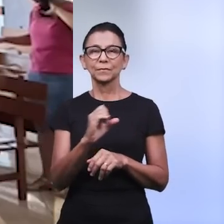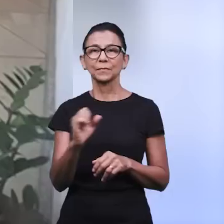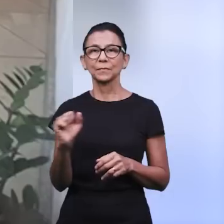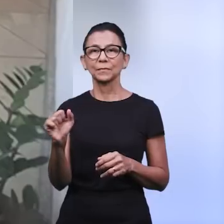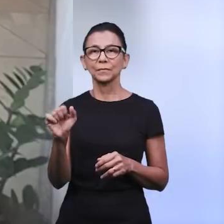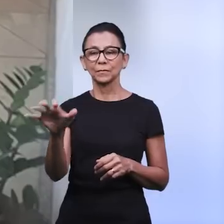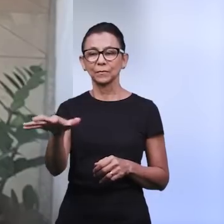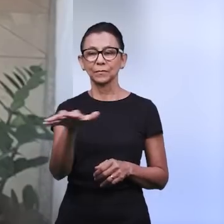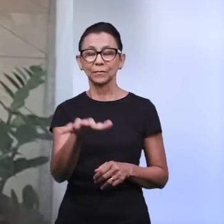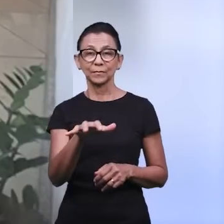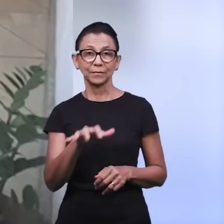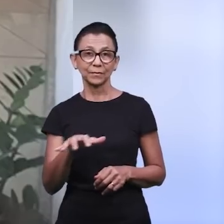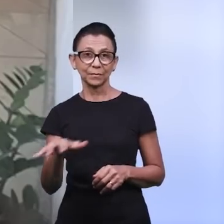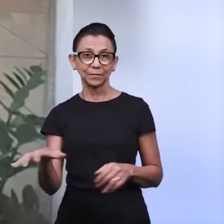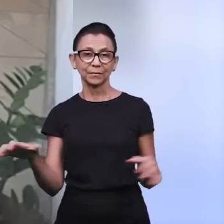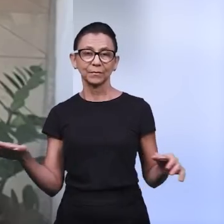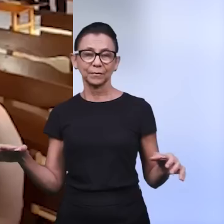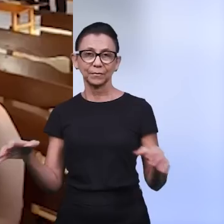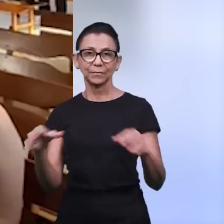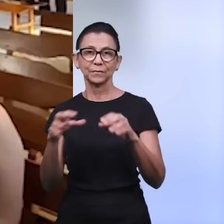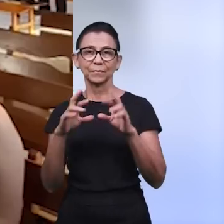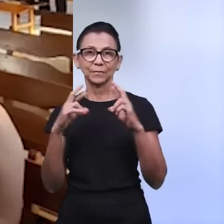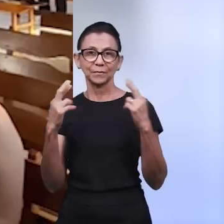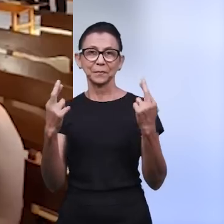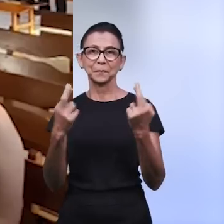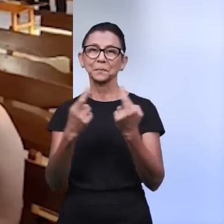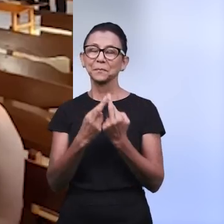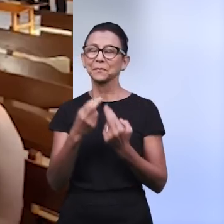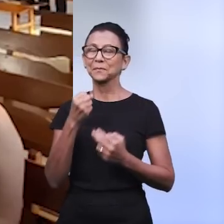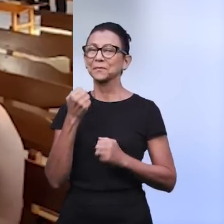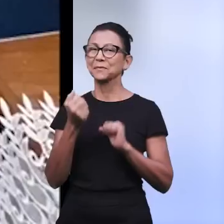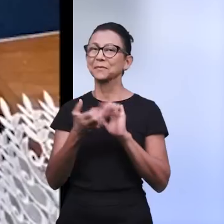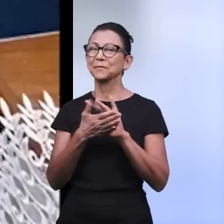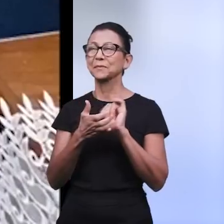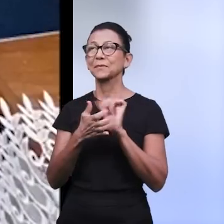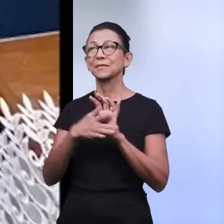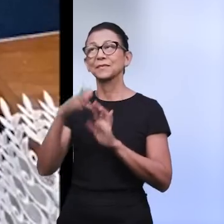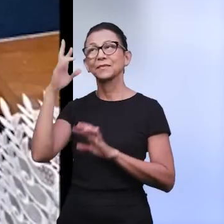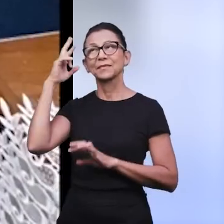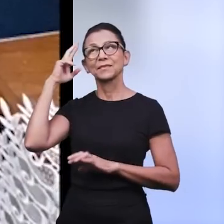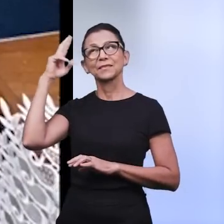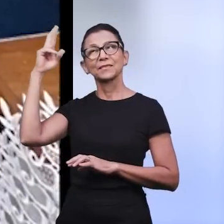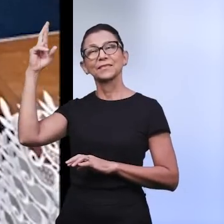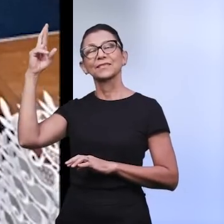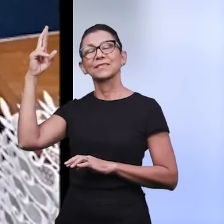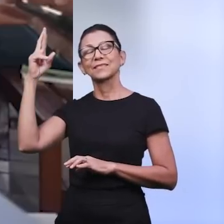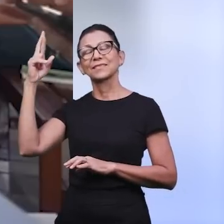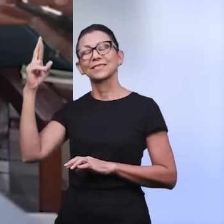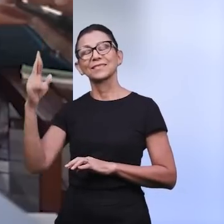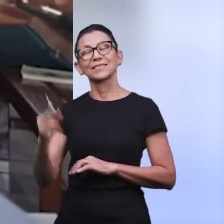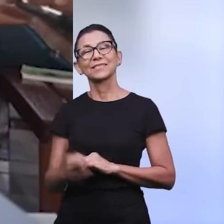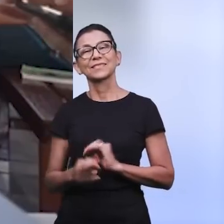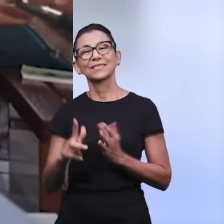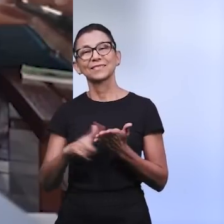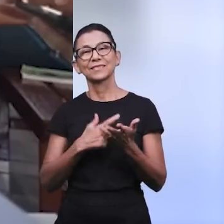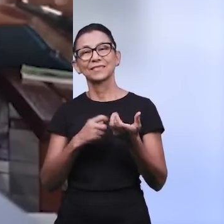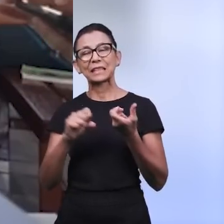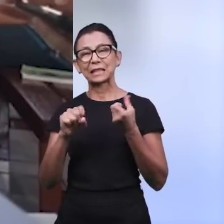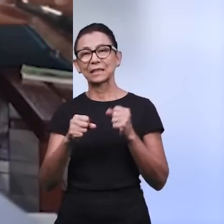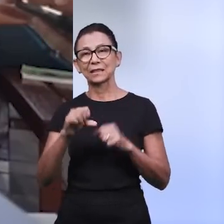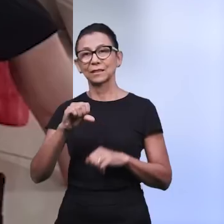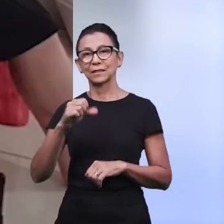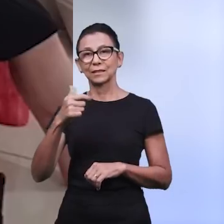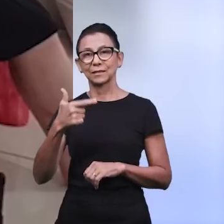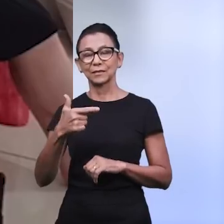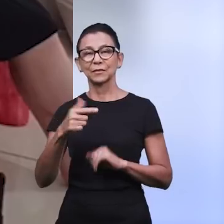é louvar ao Senhor e cantar louvores ao teu nome, ó Altíssimo. Salmos 92:1.